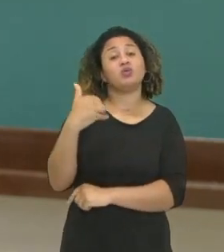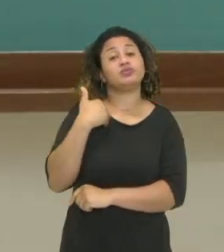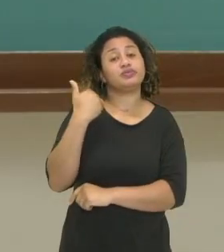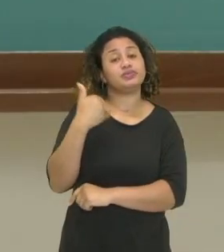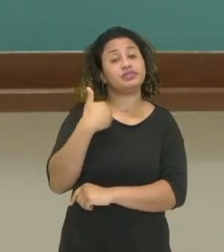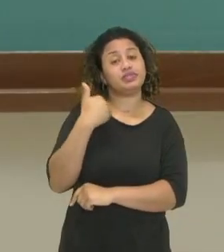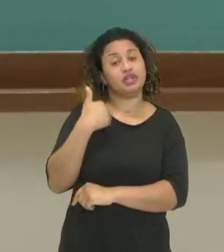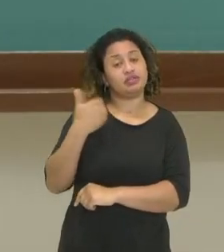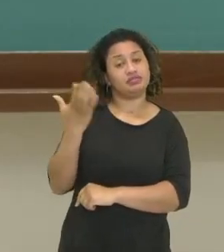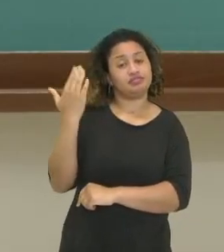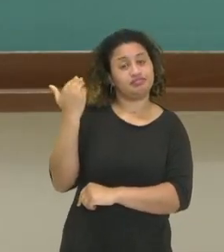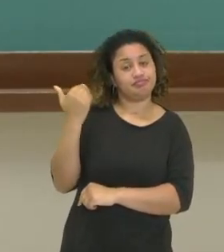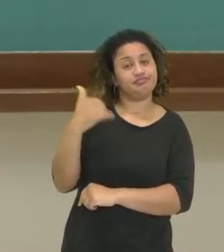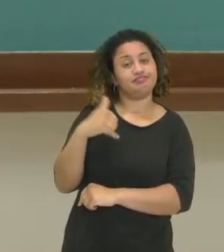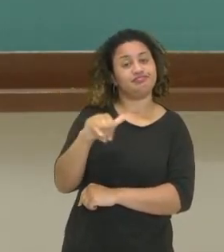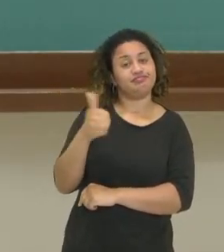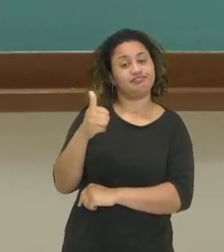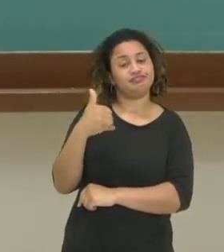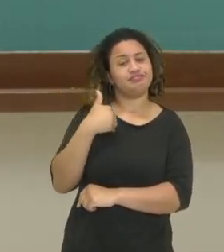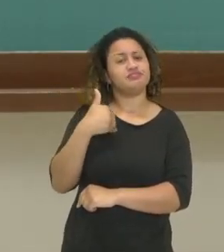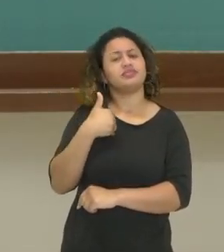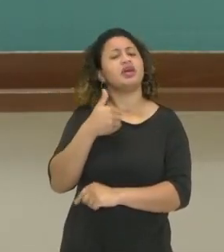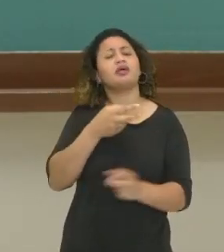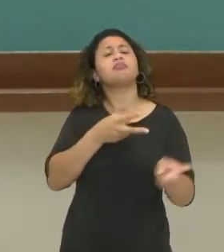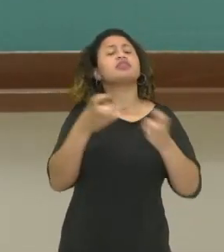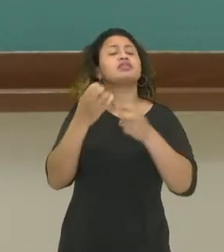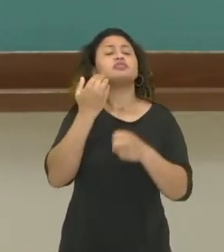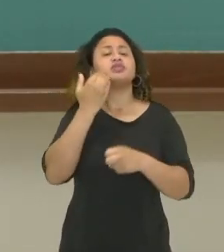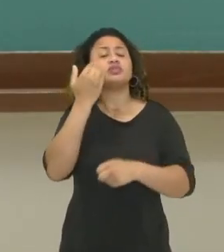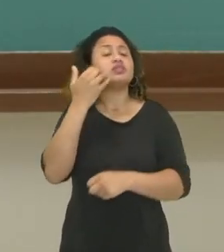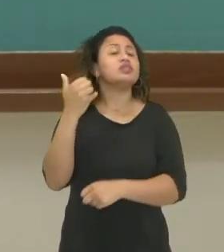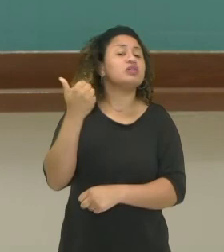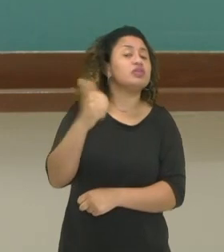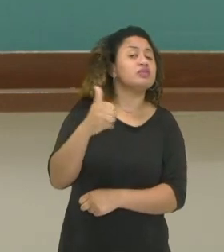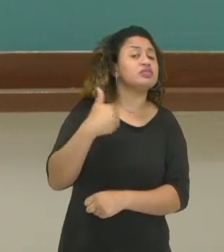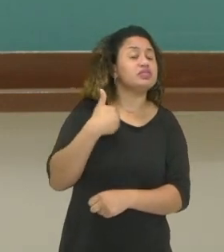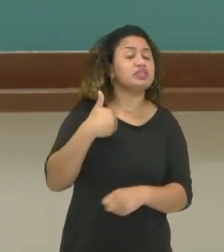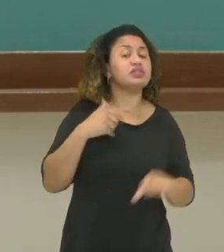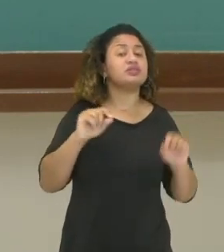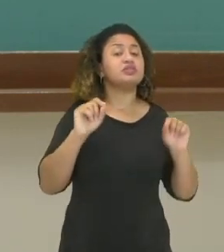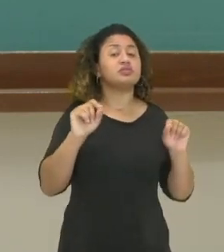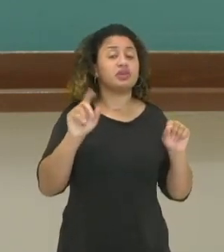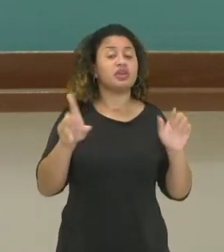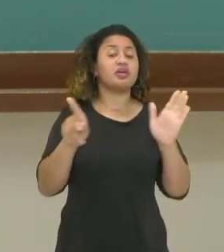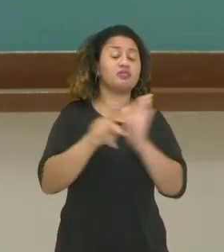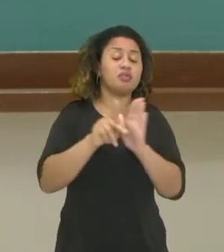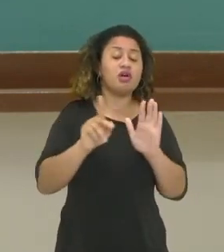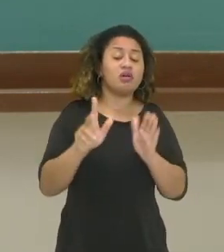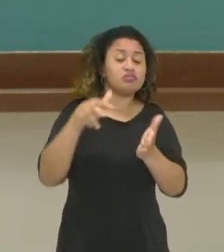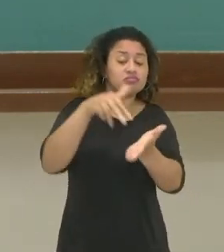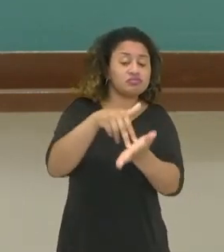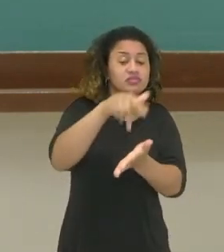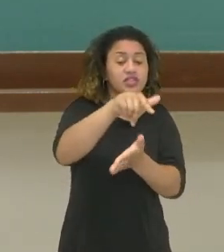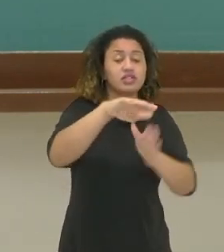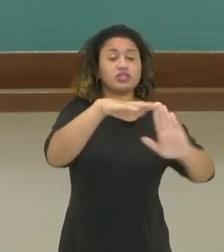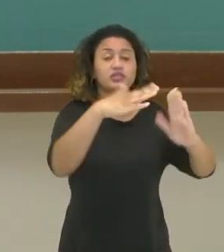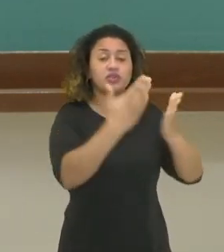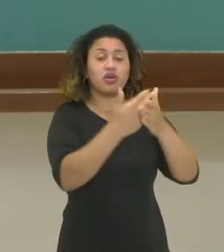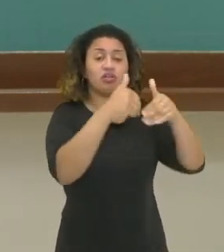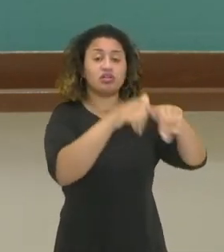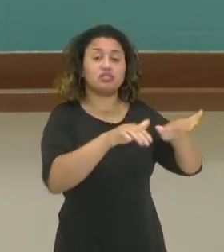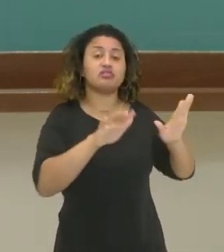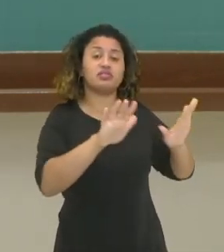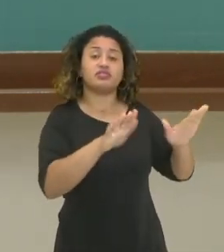Quais as impressões de um adolescente de 11 anos em relação a estar naquele internato, o